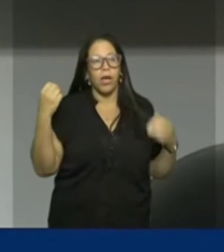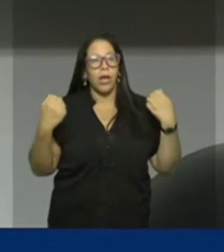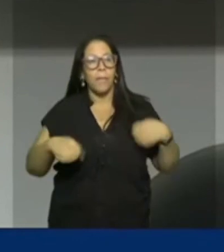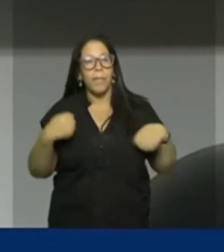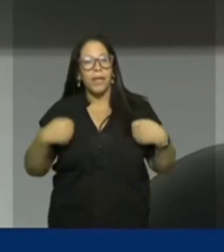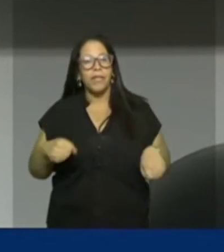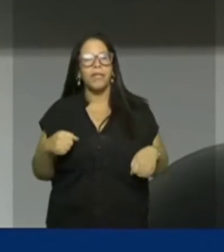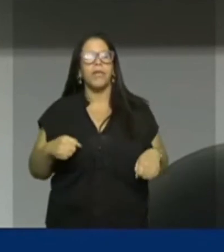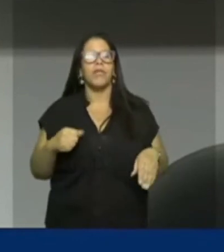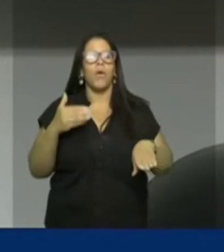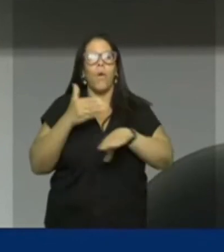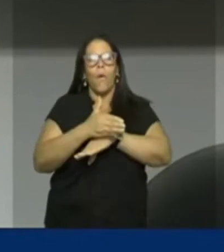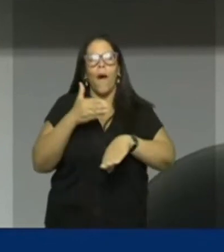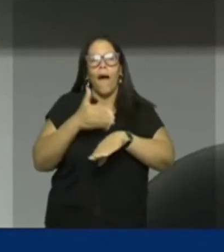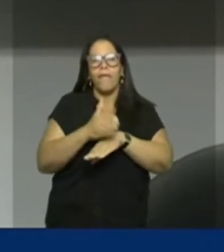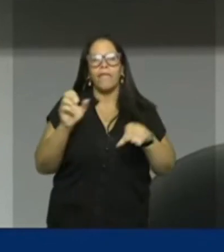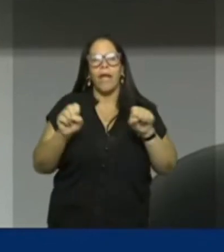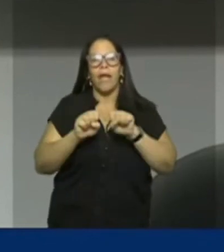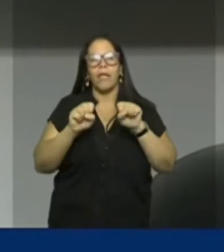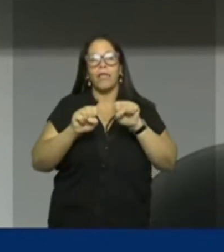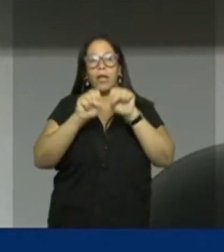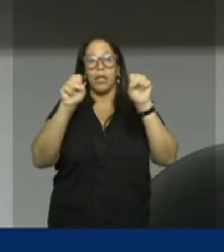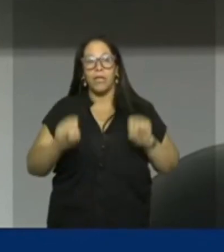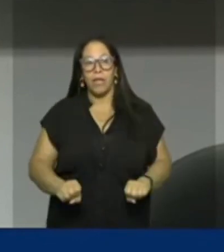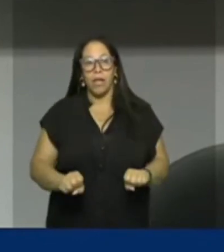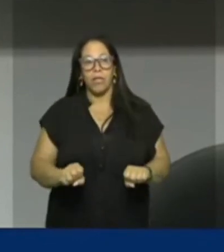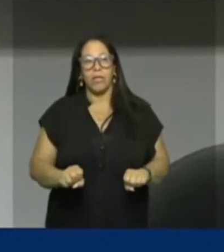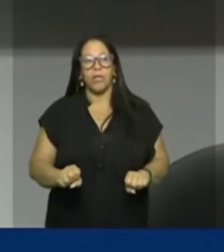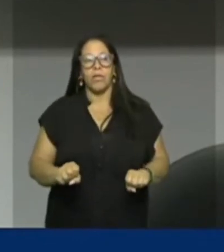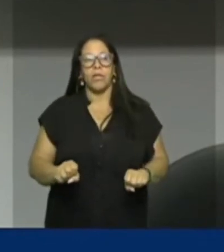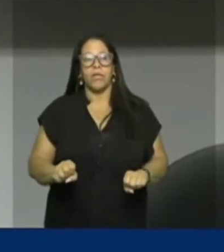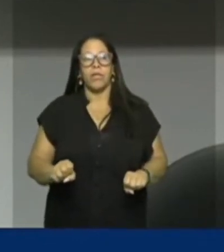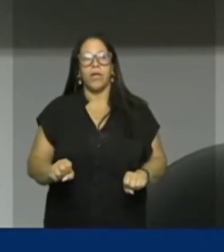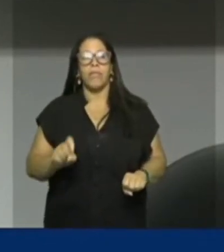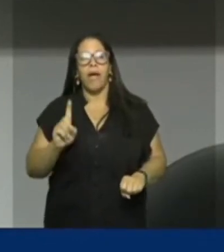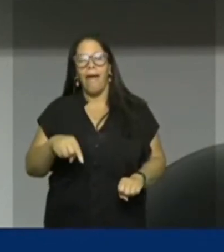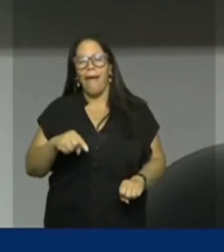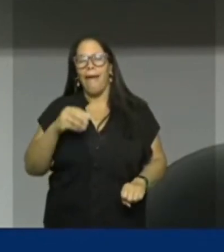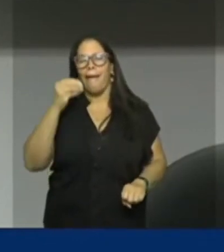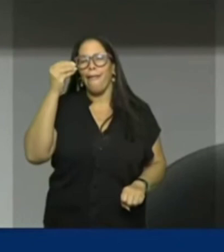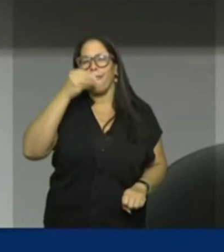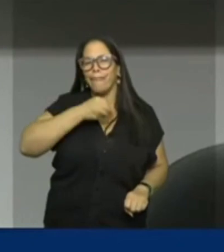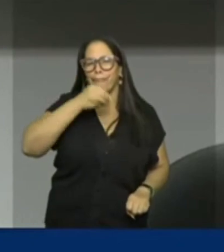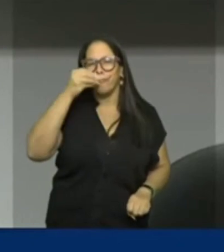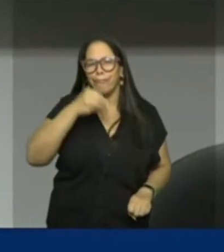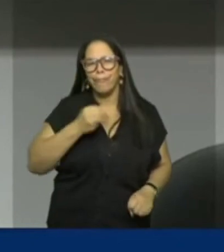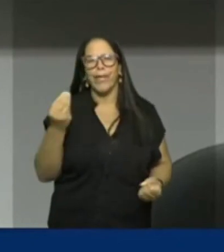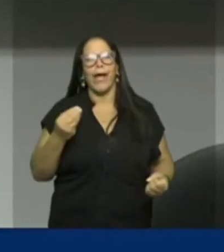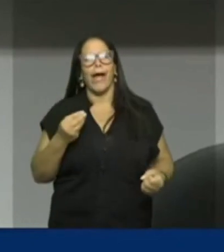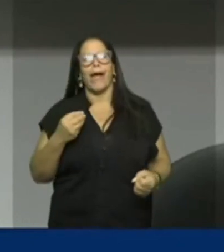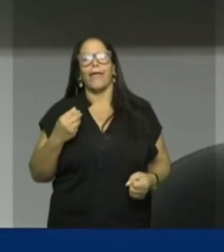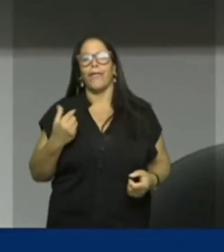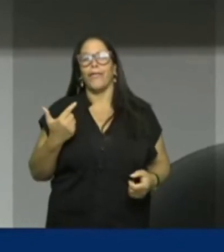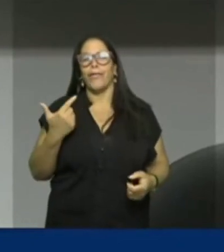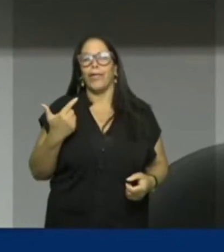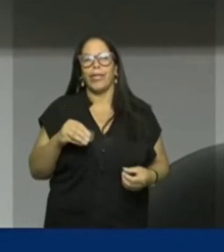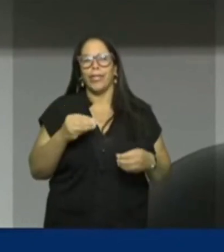a rede e veem, quando fazem esse acesso, uma rede completamente fragilizada,